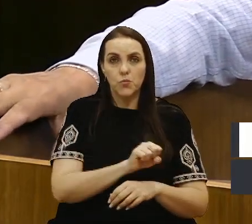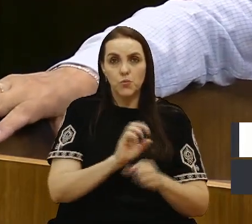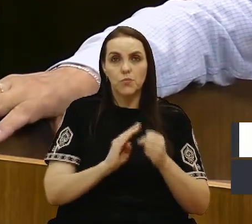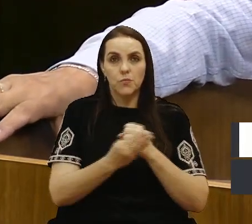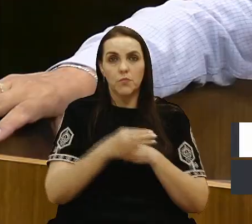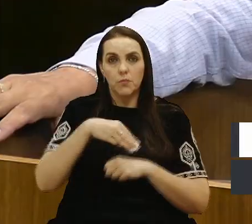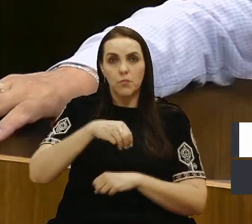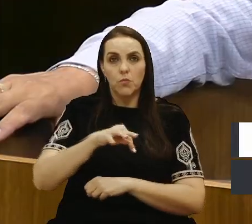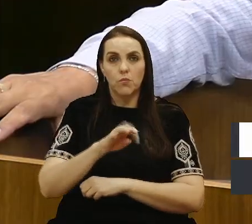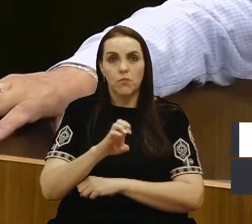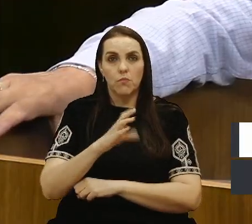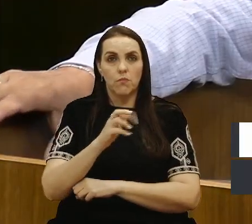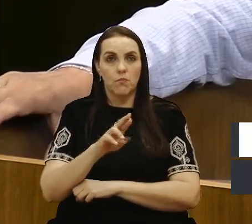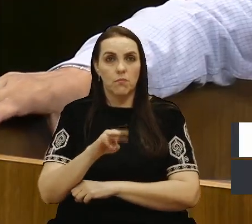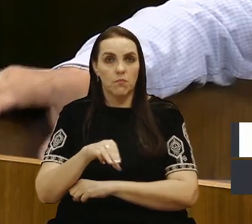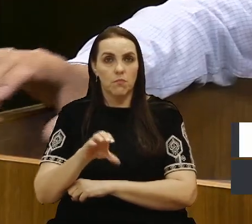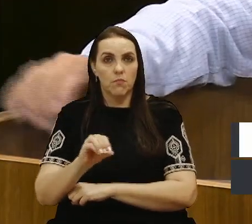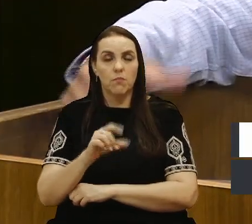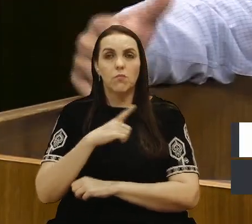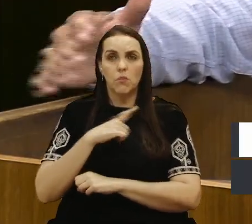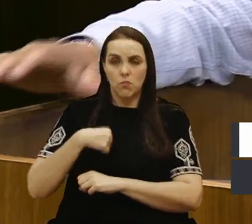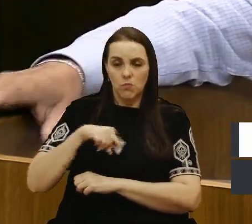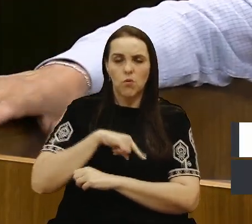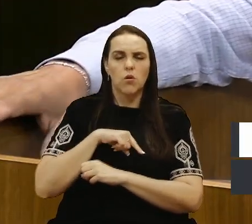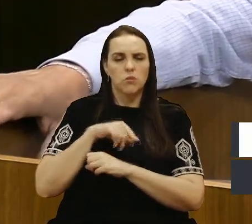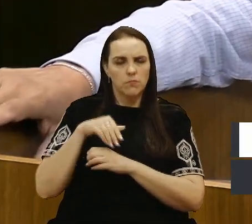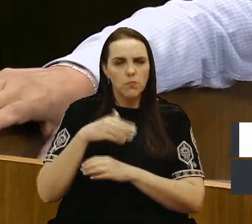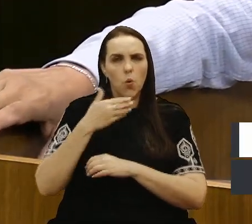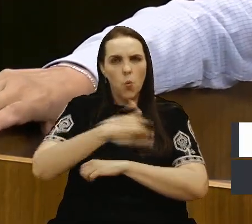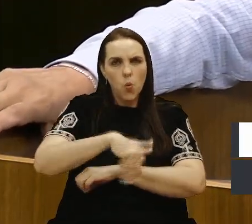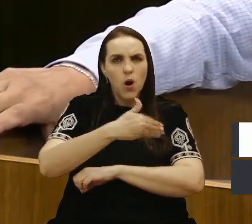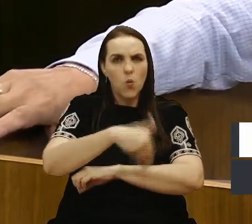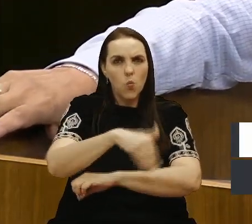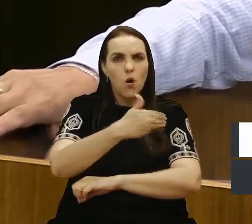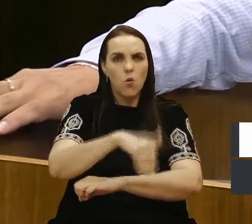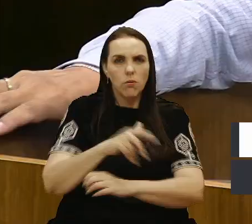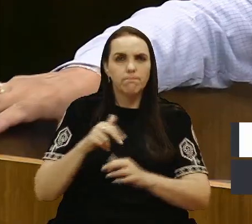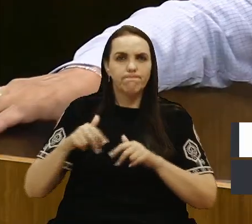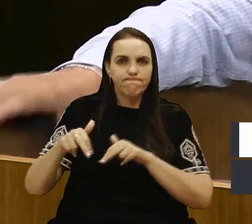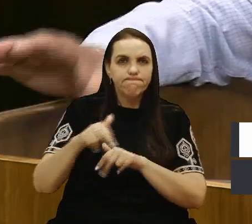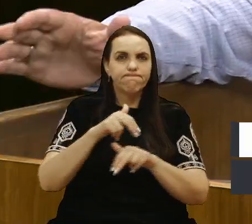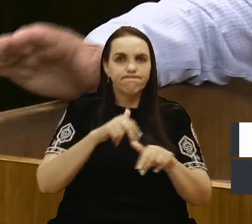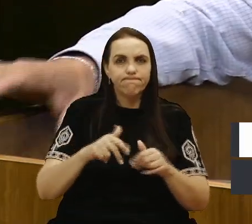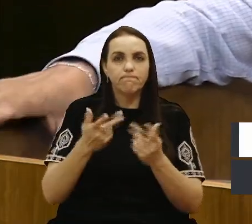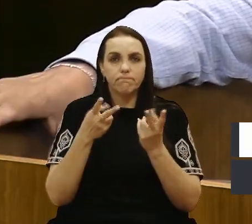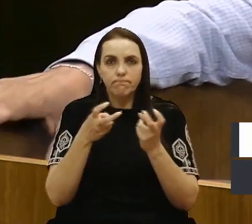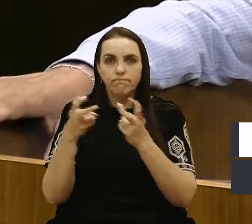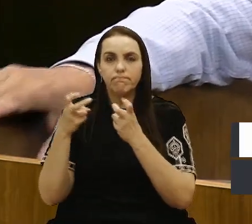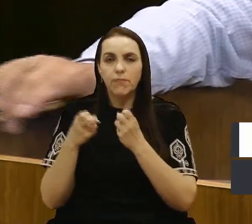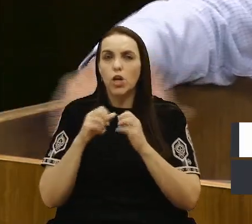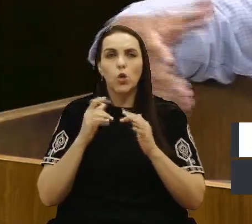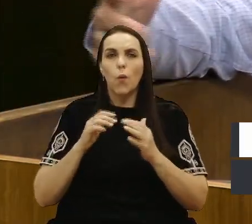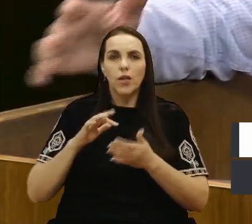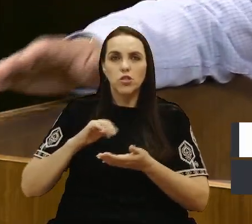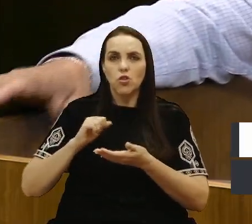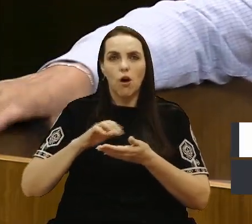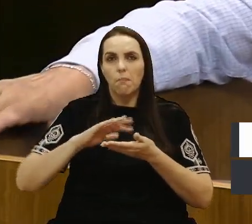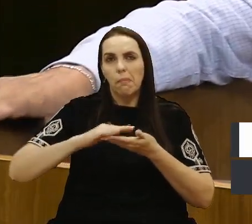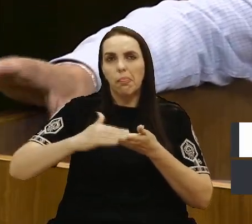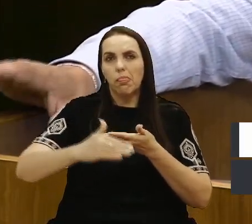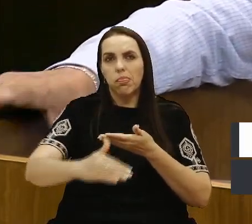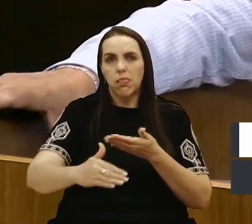enfim, onde a gente andou rua por rua vendo os problemas lá e a gente sabe que não é patrolando que vai resolver o problema, não é